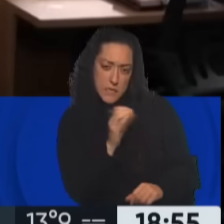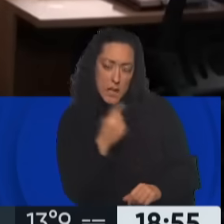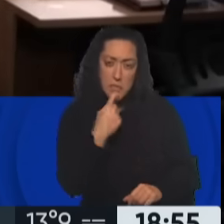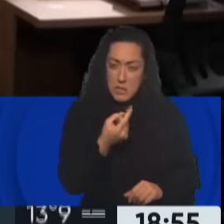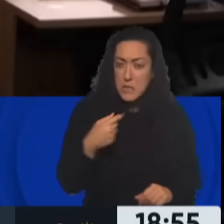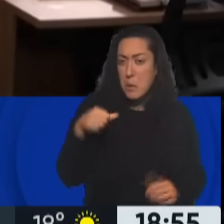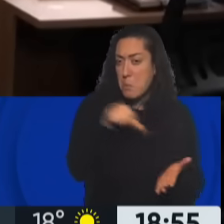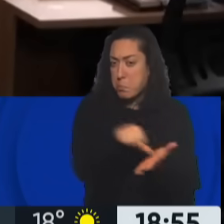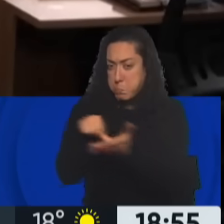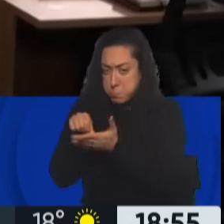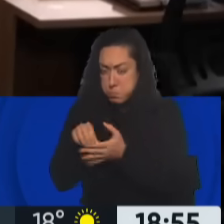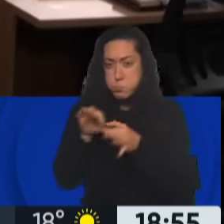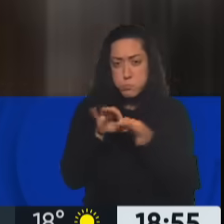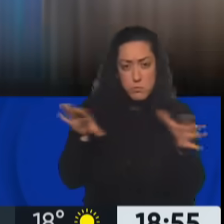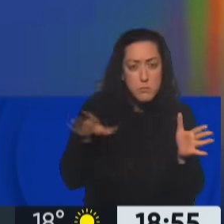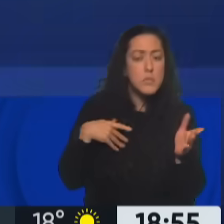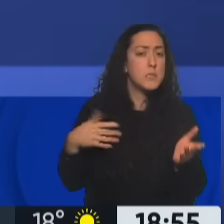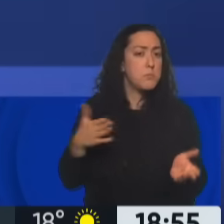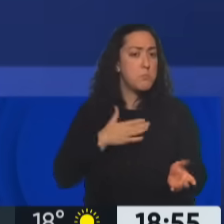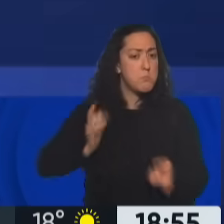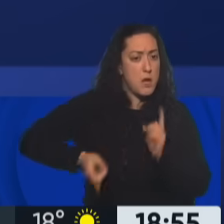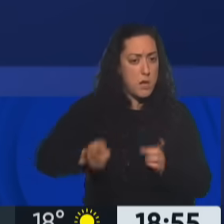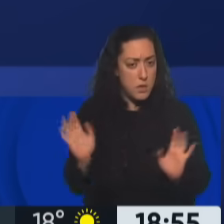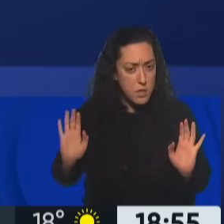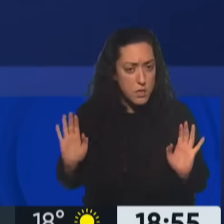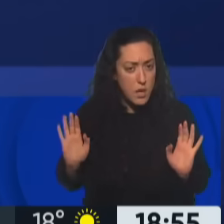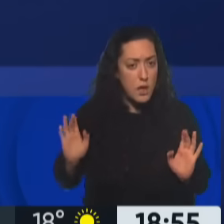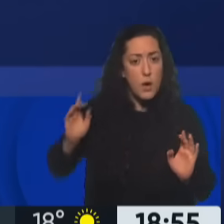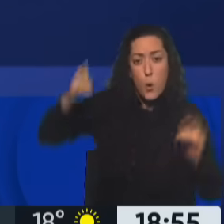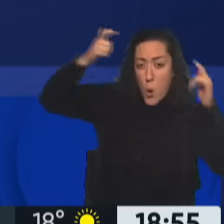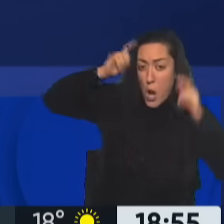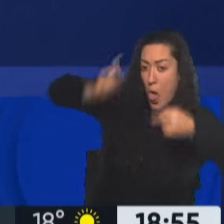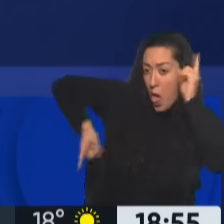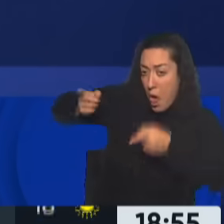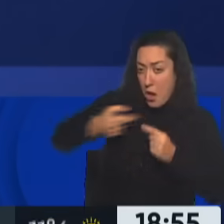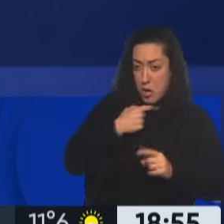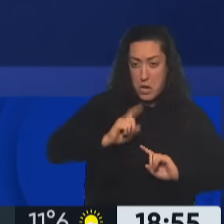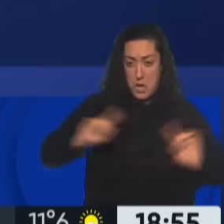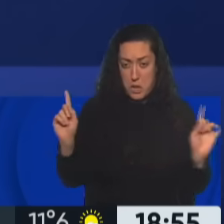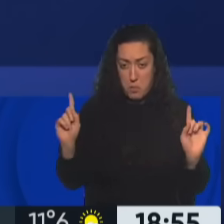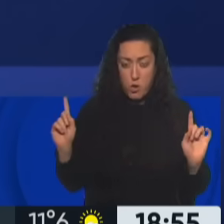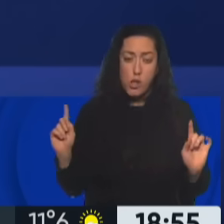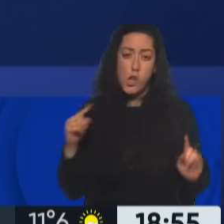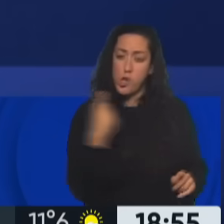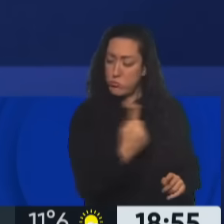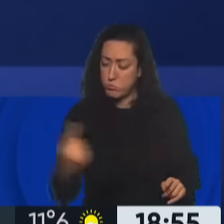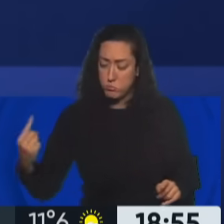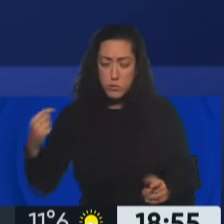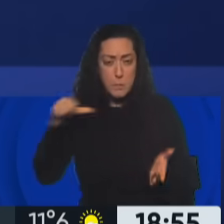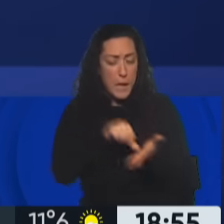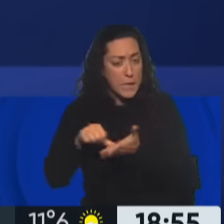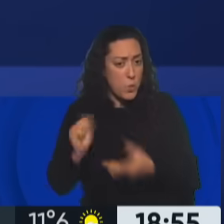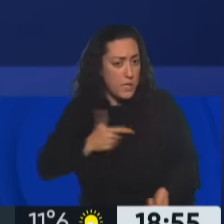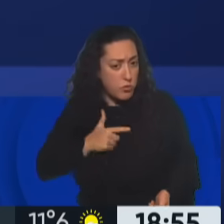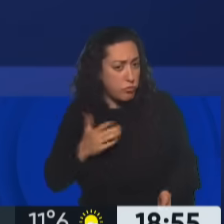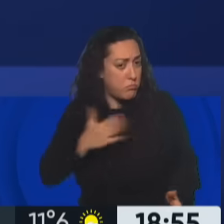soberanos y que no quieren un emperador. Não queremos imperador. Nós somos